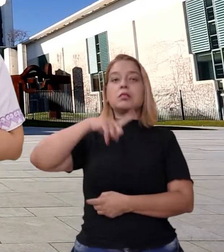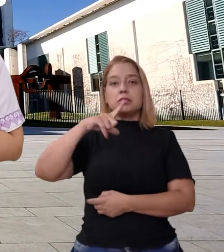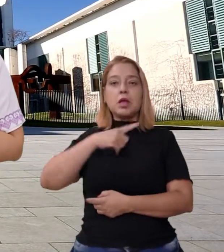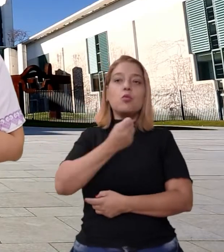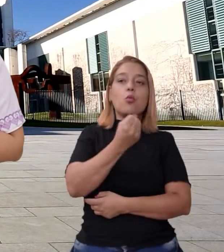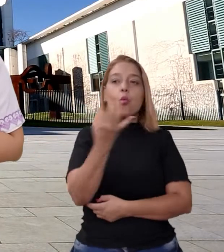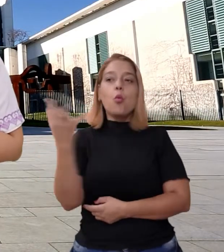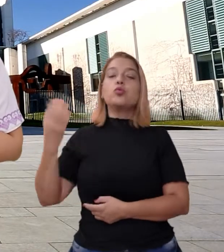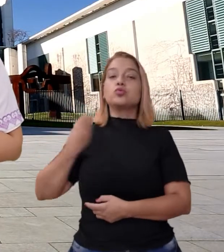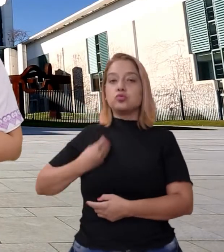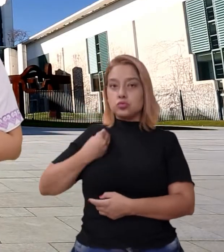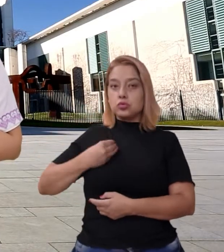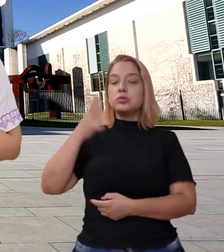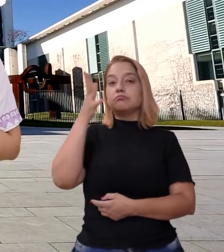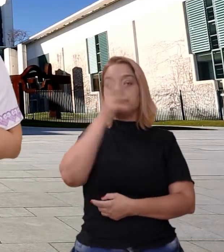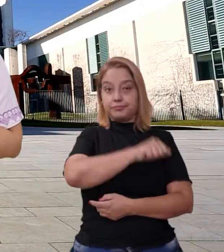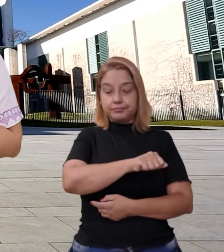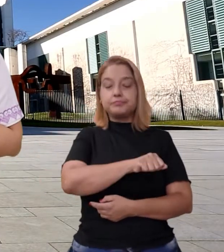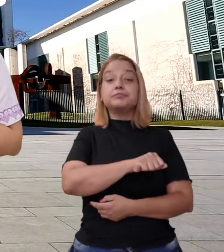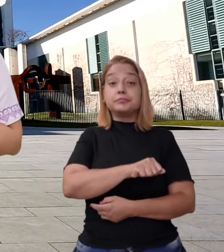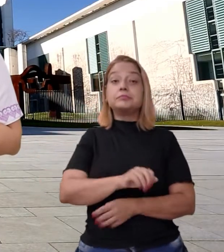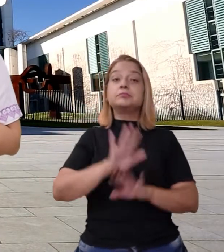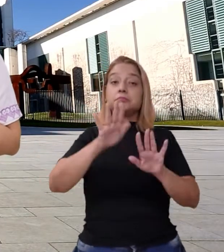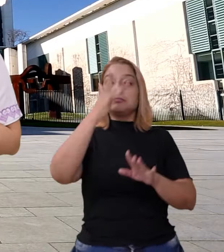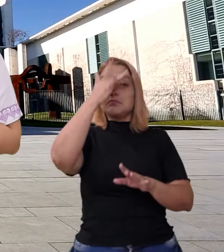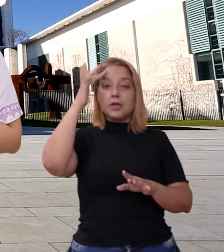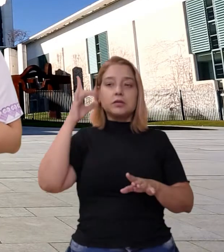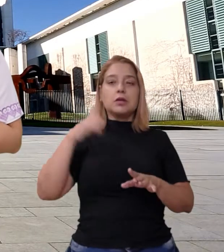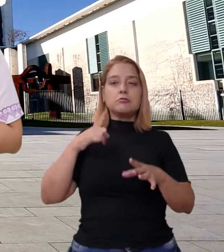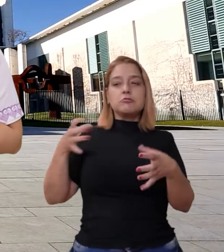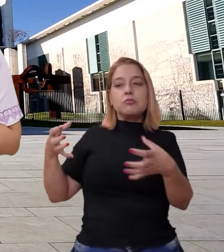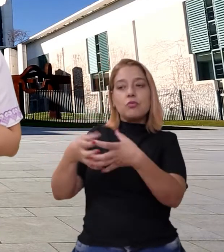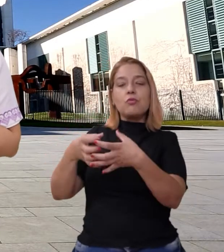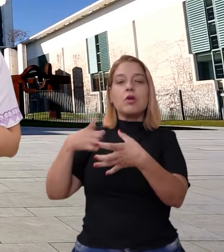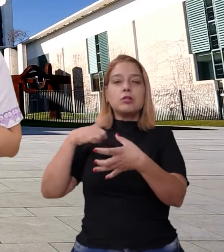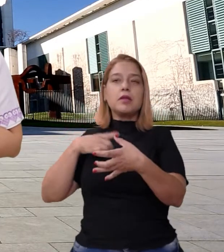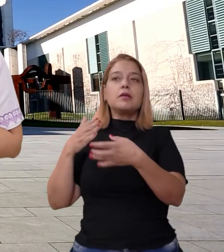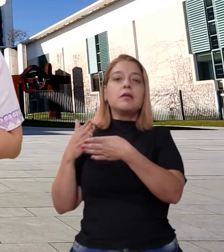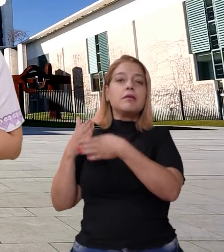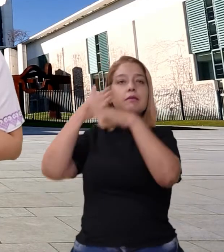À medida que as forças aliadas se deslocavam